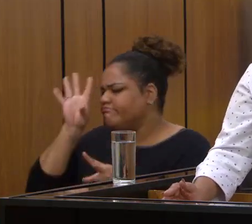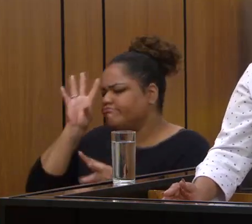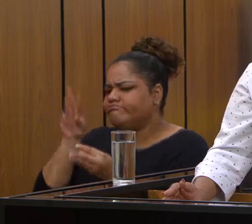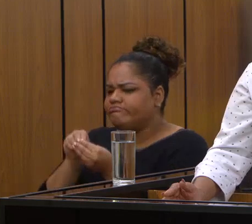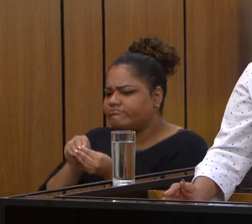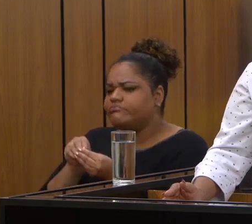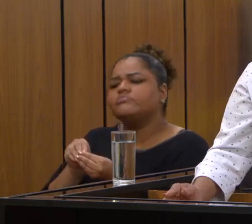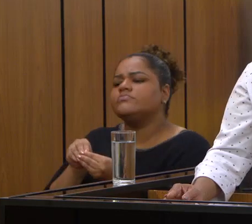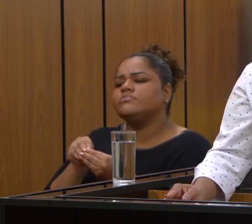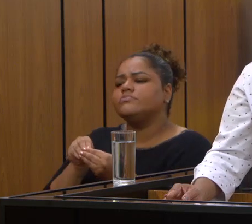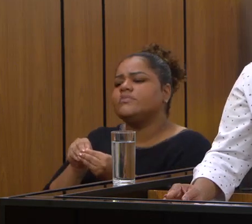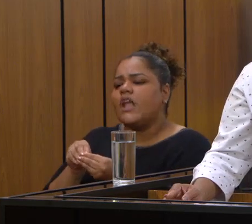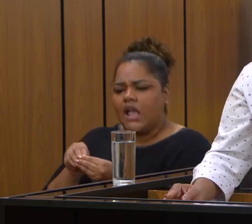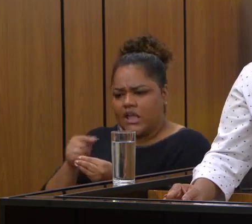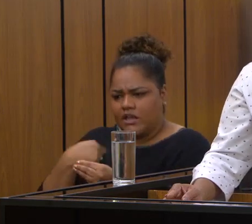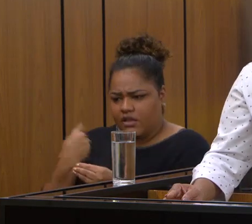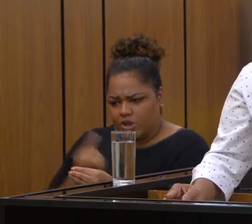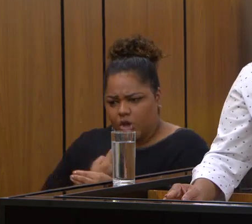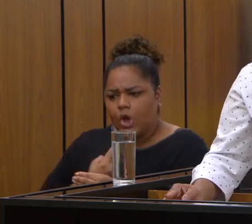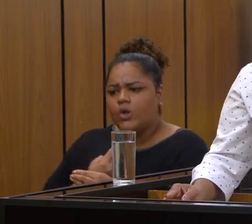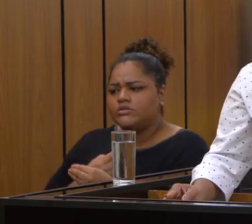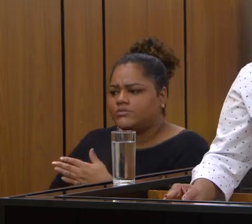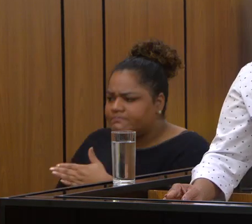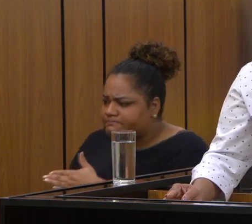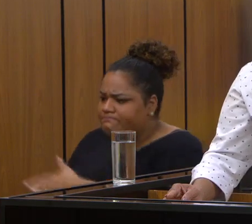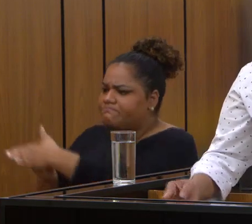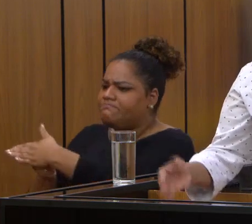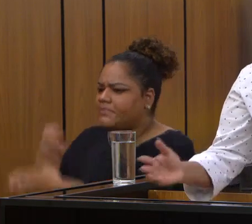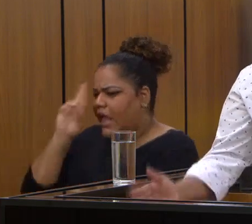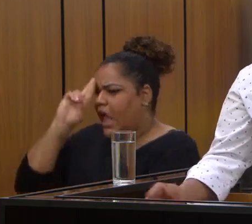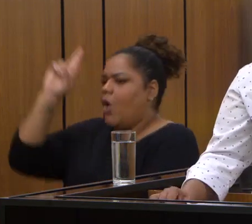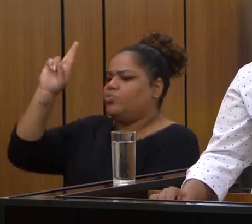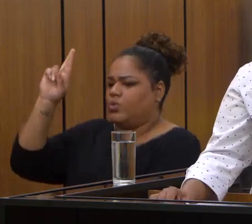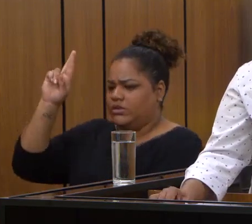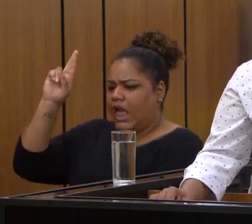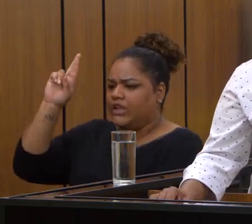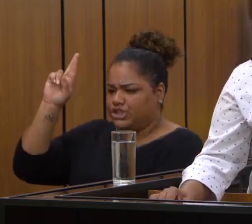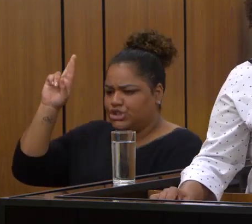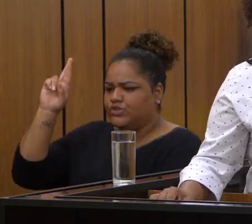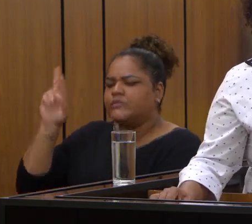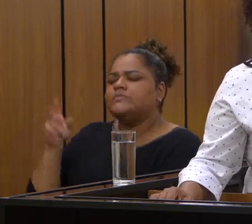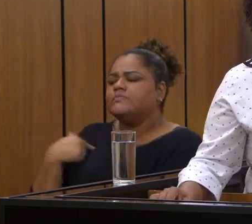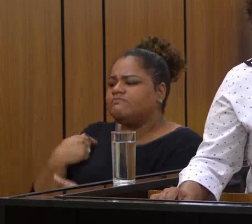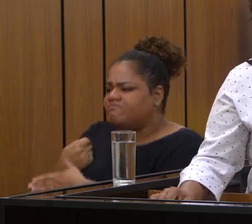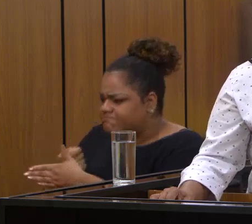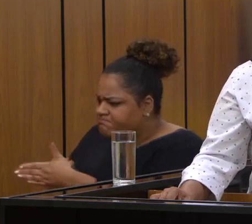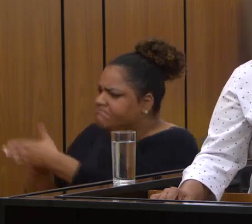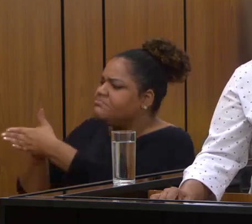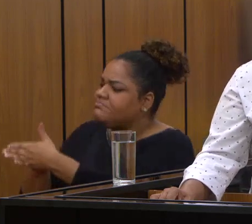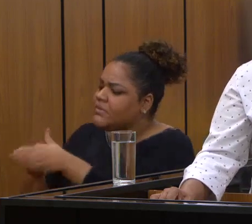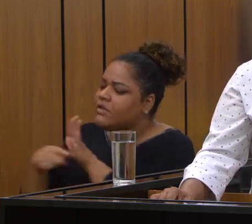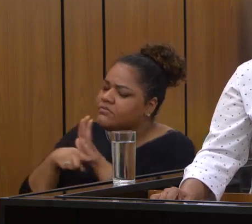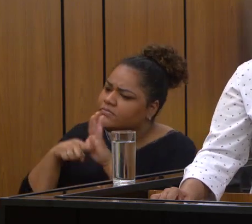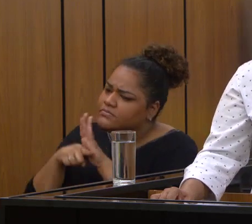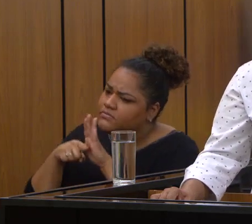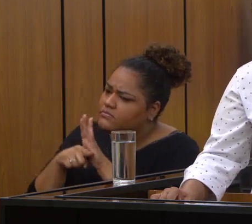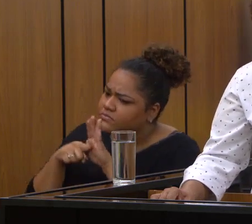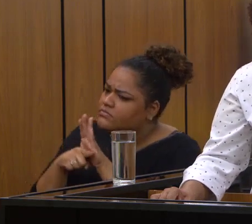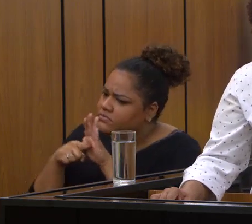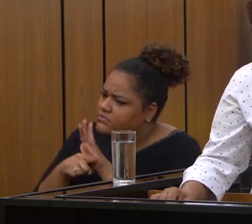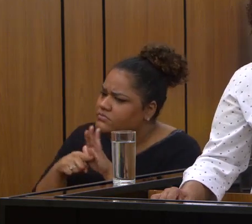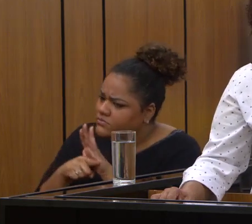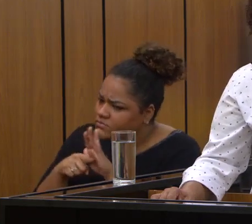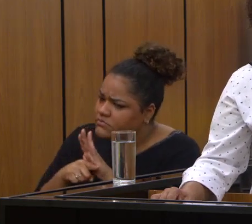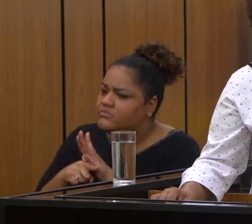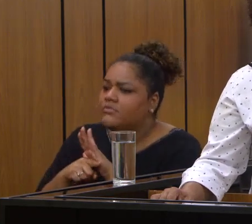conclusão nós exigimos as autoridades obviamente depois das investigações o